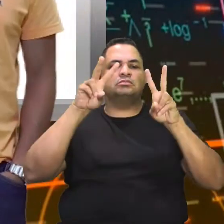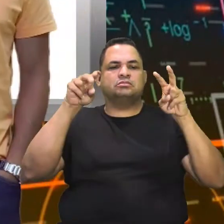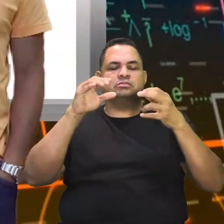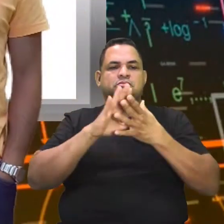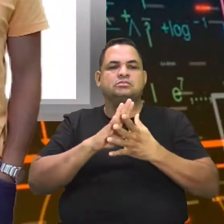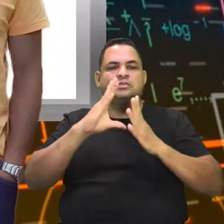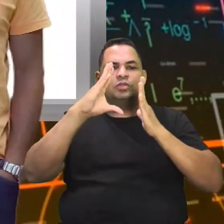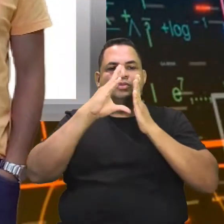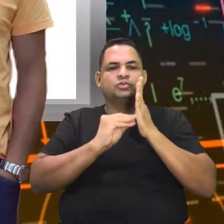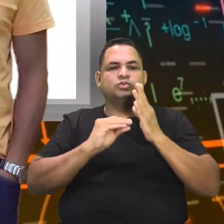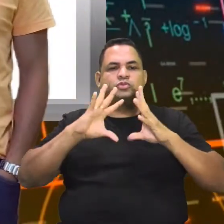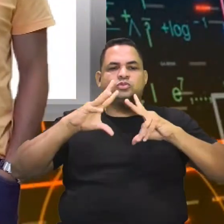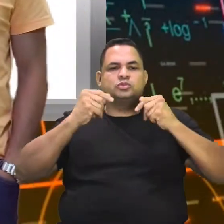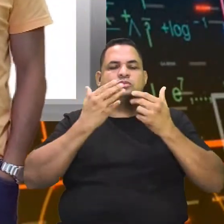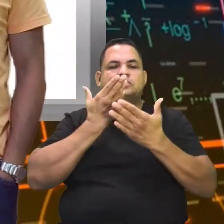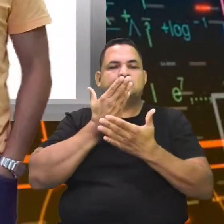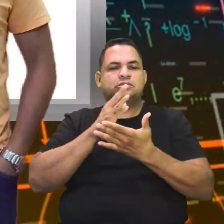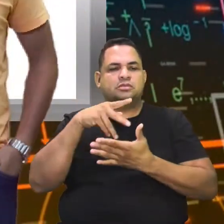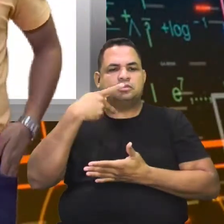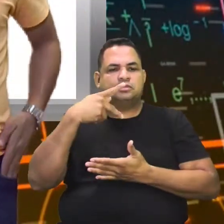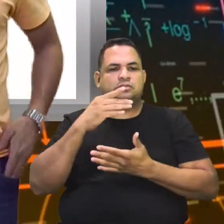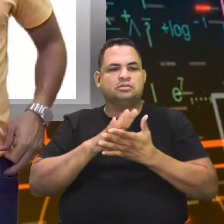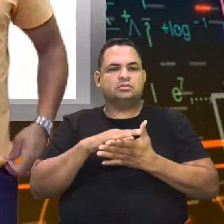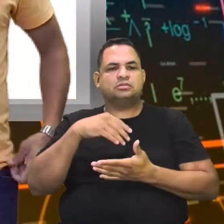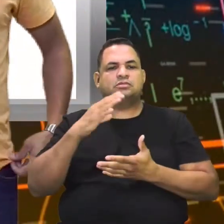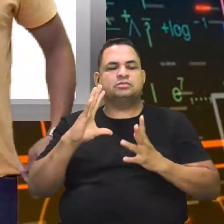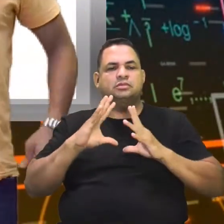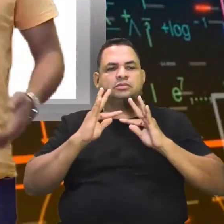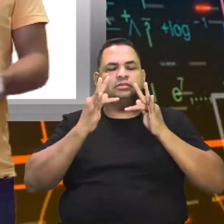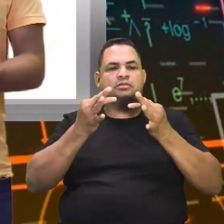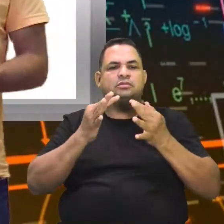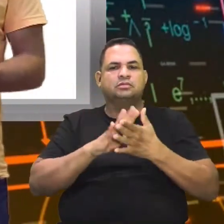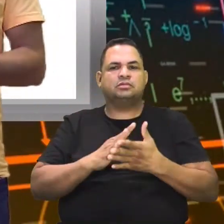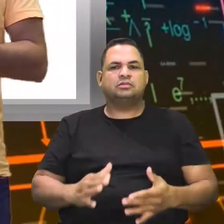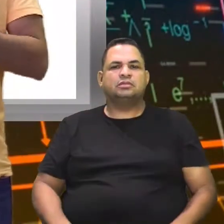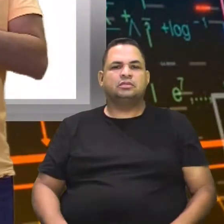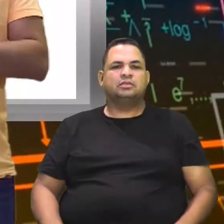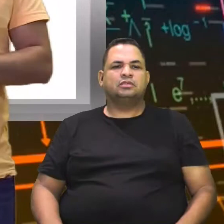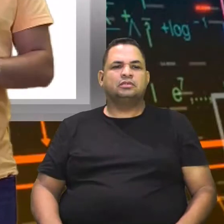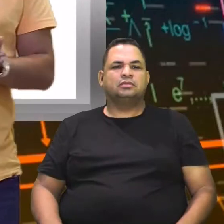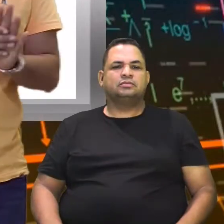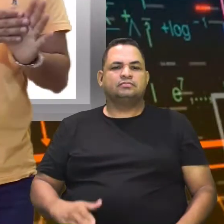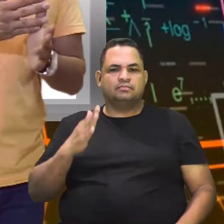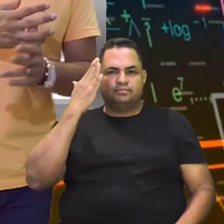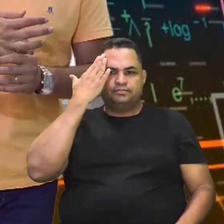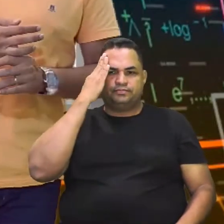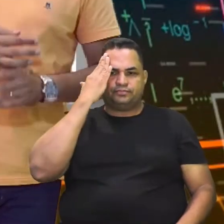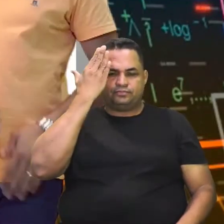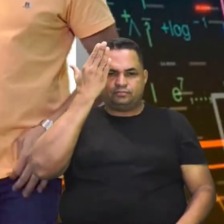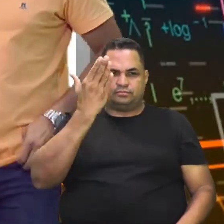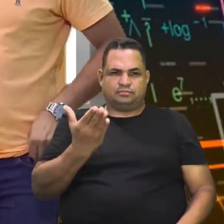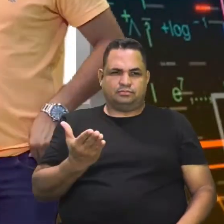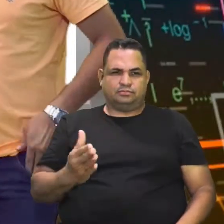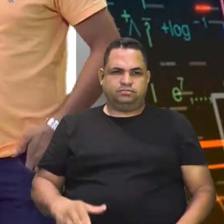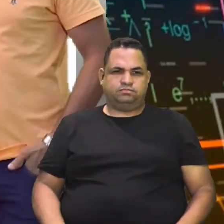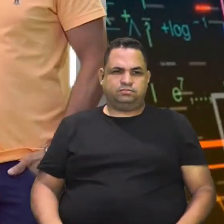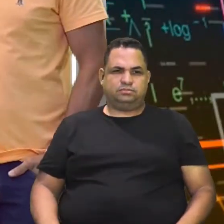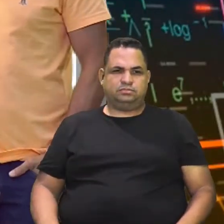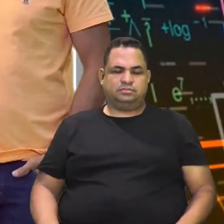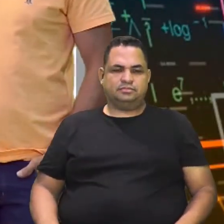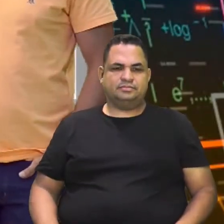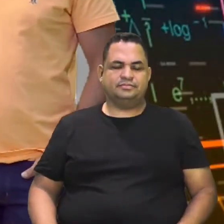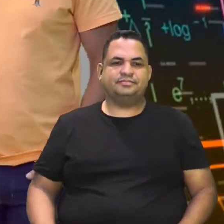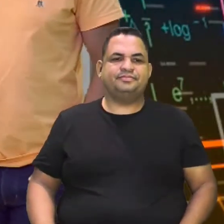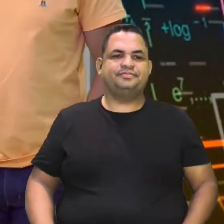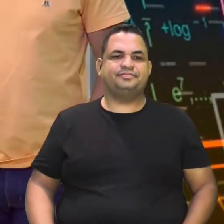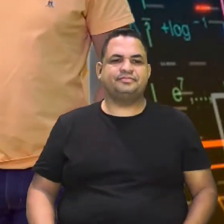do conteúdo. Então, tudo que a gente vinha falando para vocês, a gente faz o fechamento agora, tá? Beleza. E aí, entenderam? Sim, será que